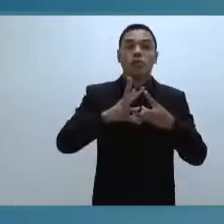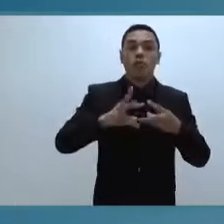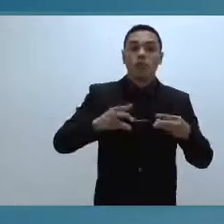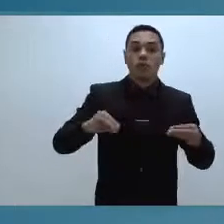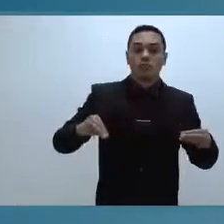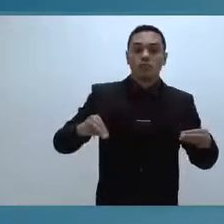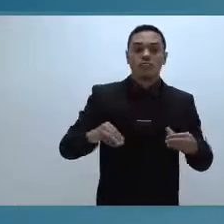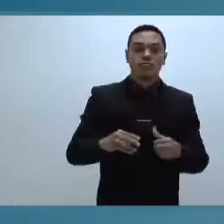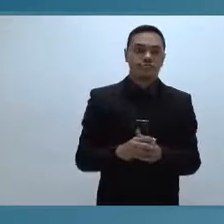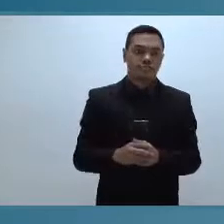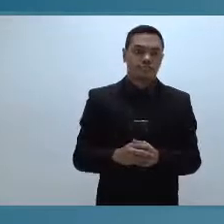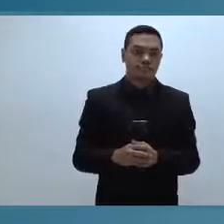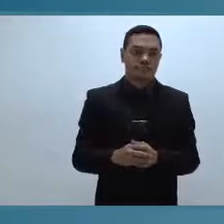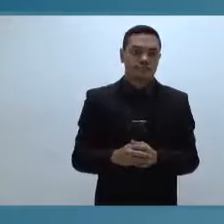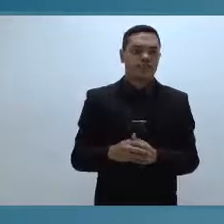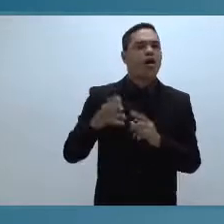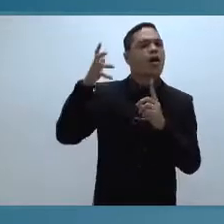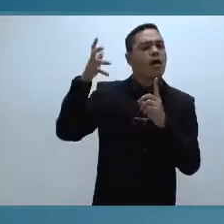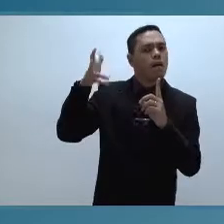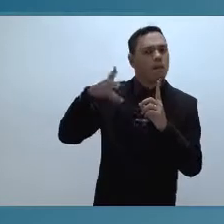Salão 9, terceiro andar.